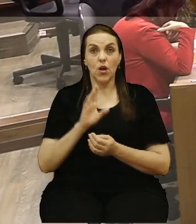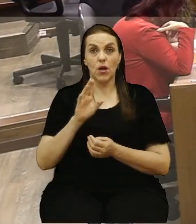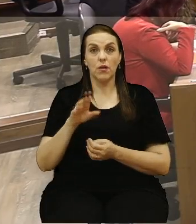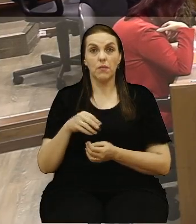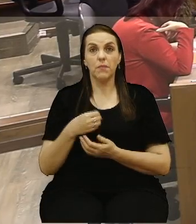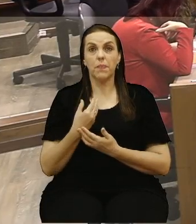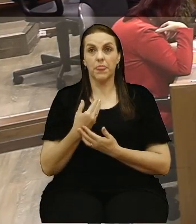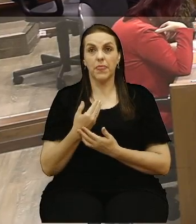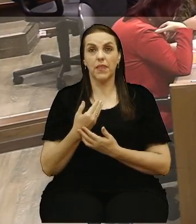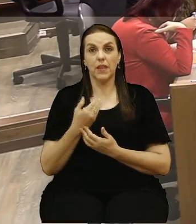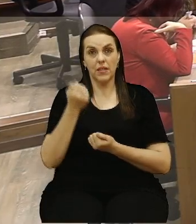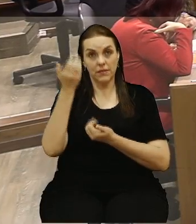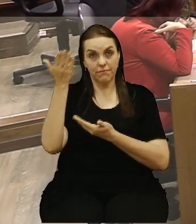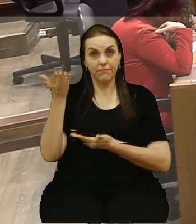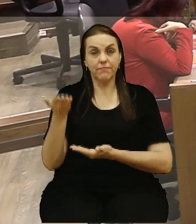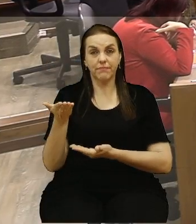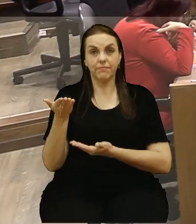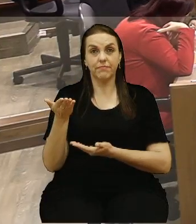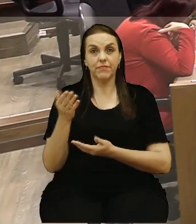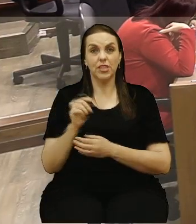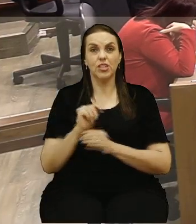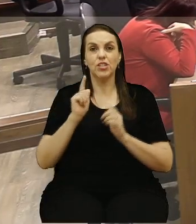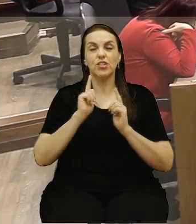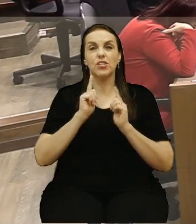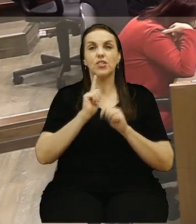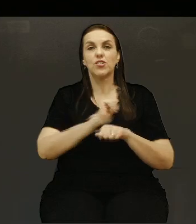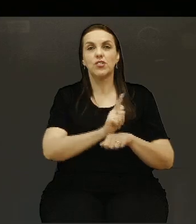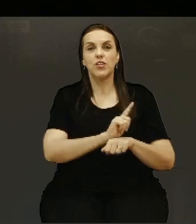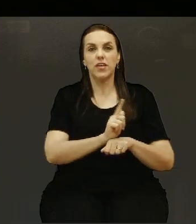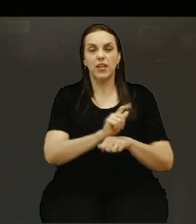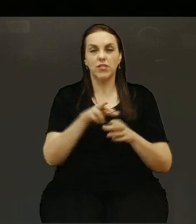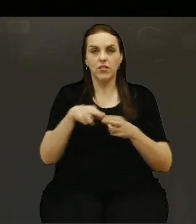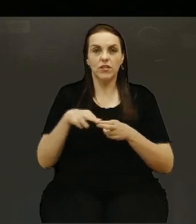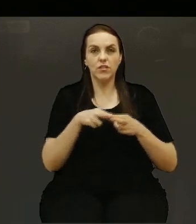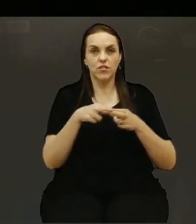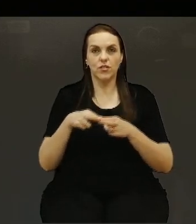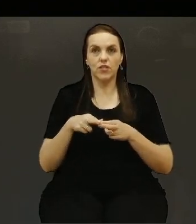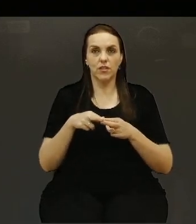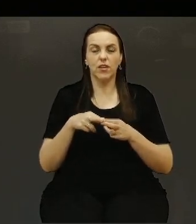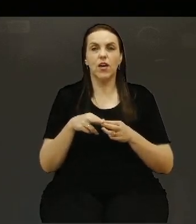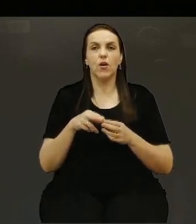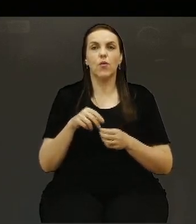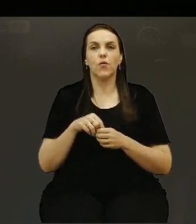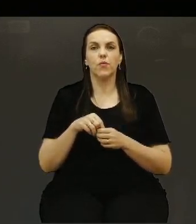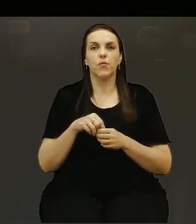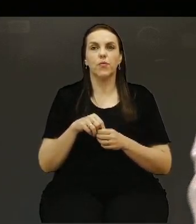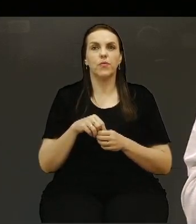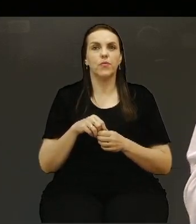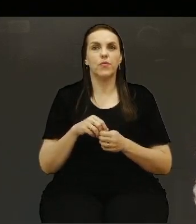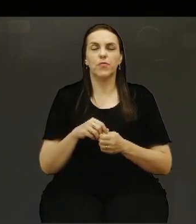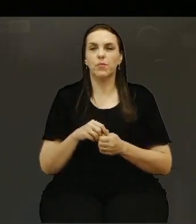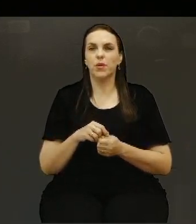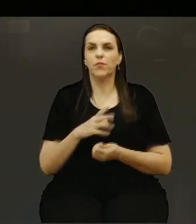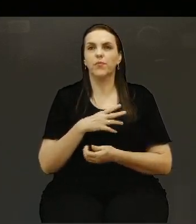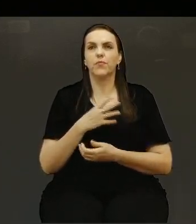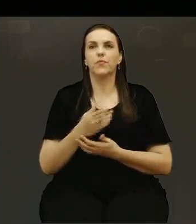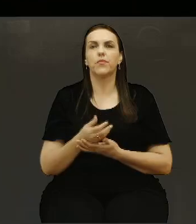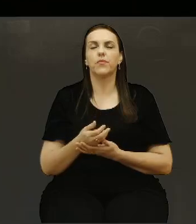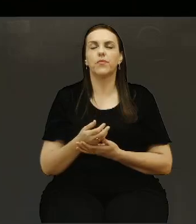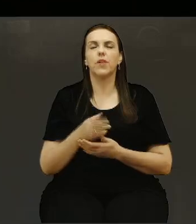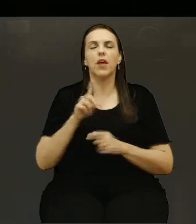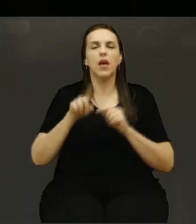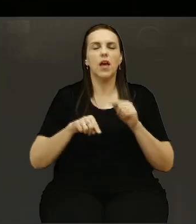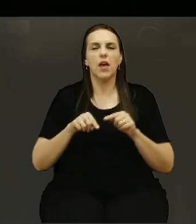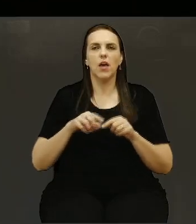Ilmo, senhor gerente regional do Ministério do Trabalho, Vânios Corte, que é em relação à situação de saúde. A situação dos